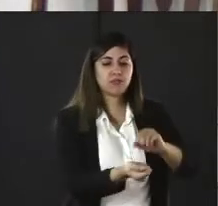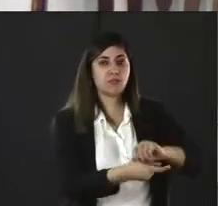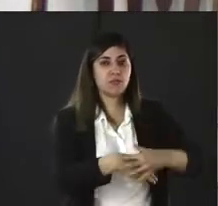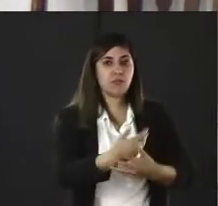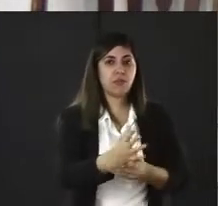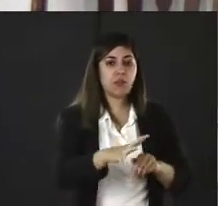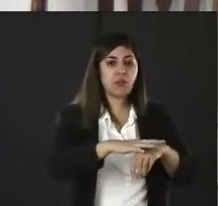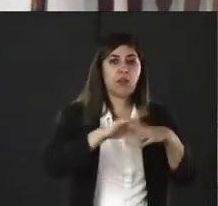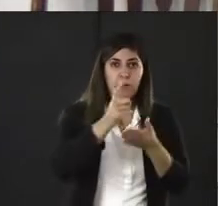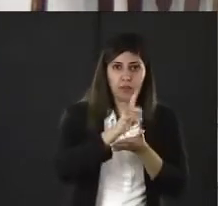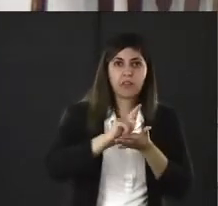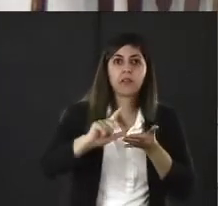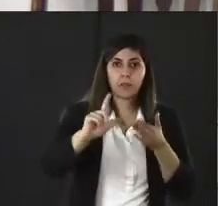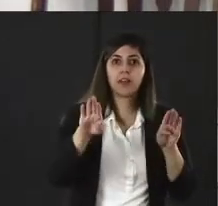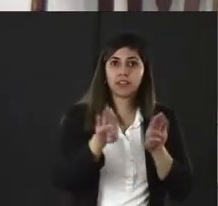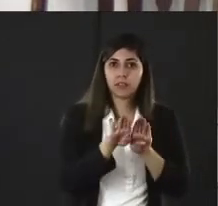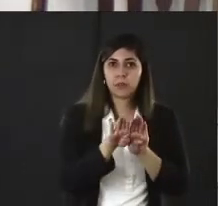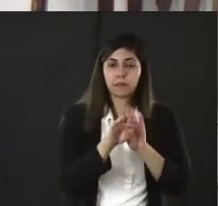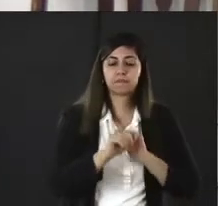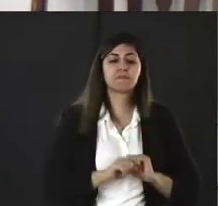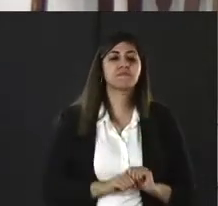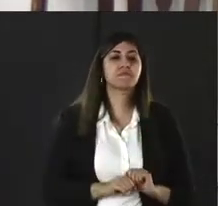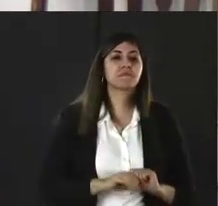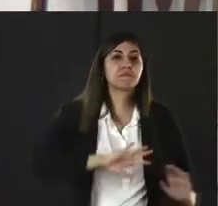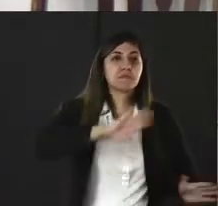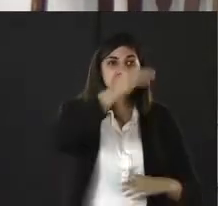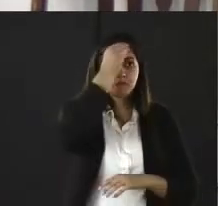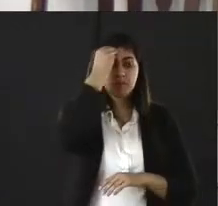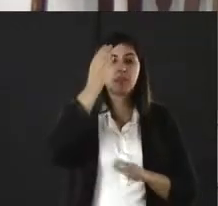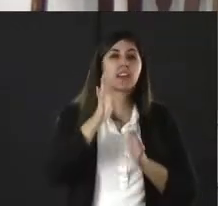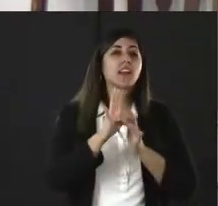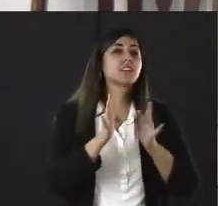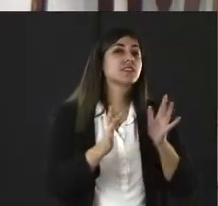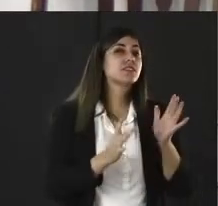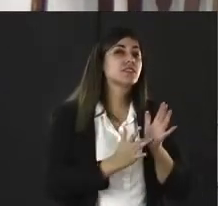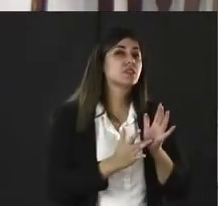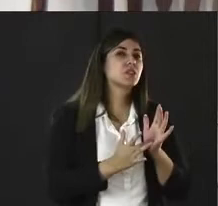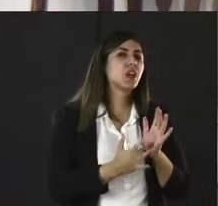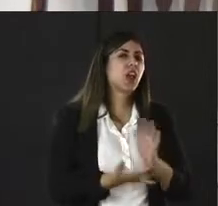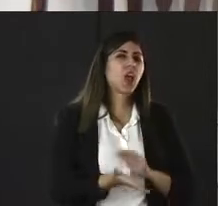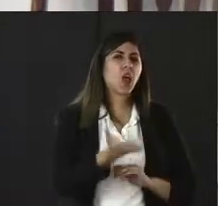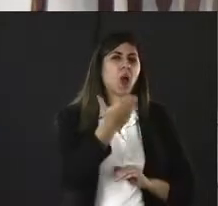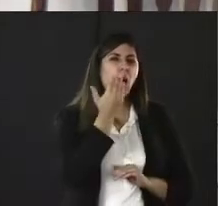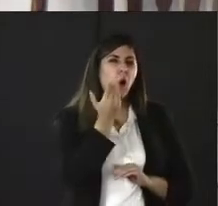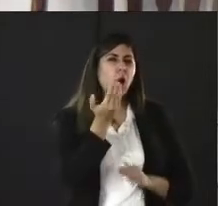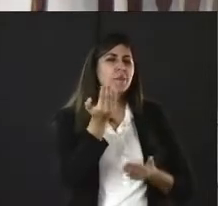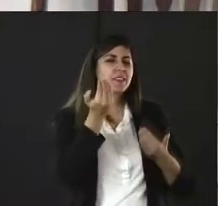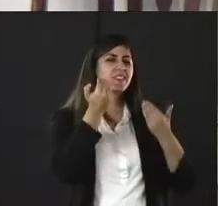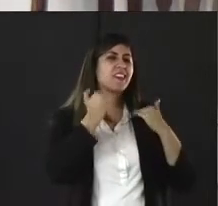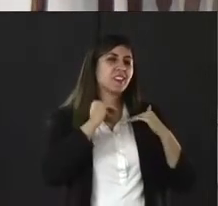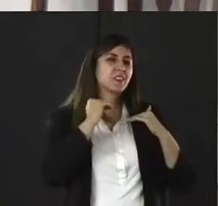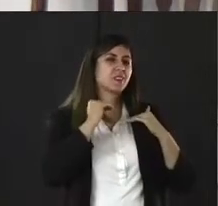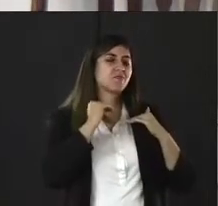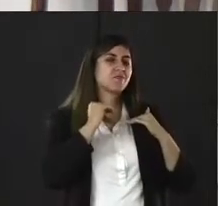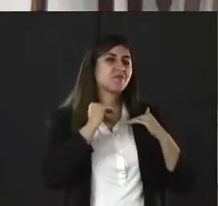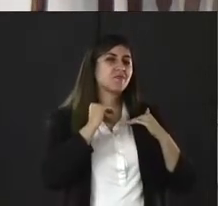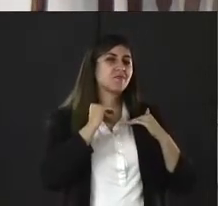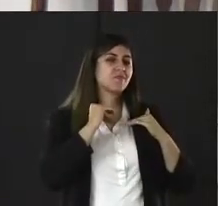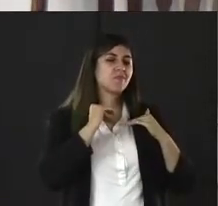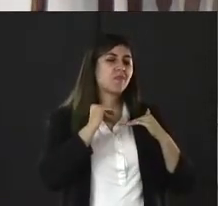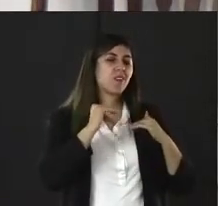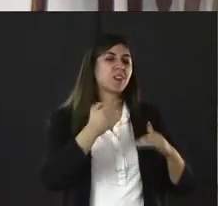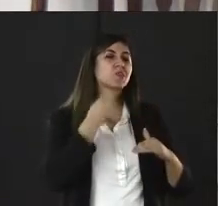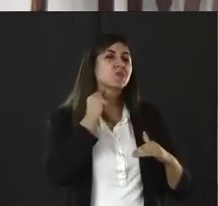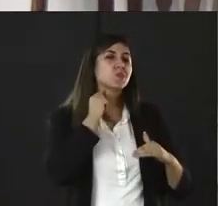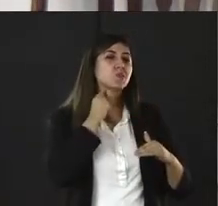e depois jesus vai dizer não é o que entra pela boca que contamina o homem mas o